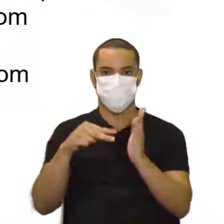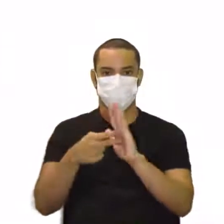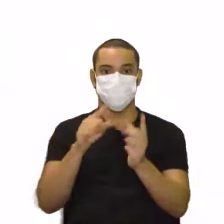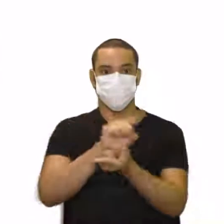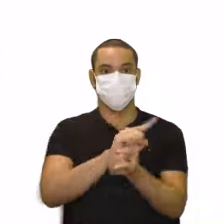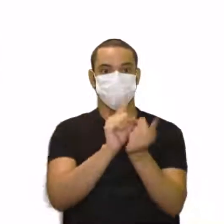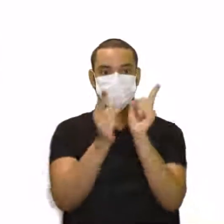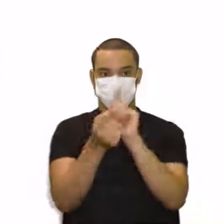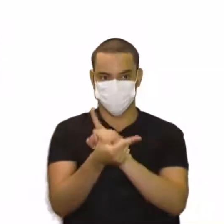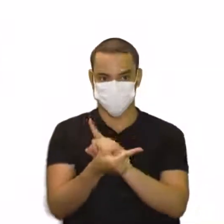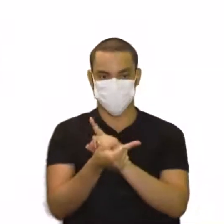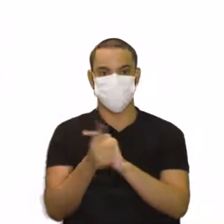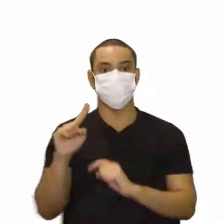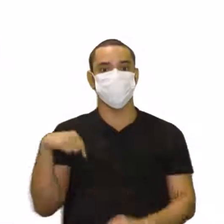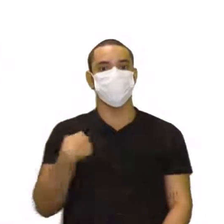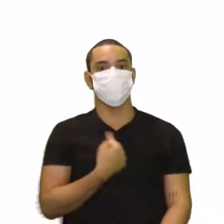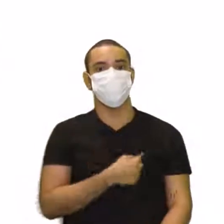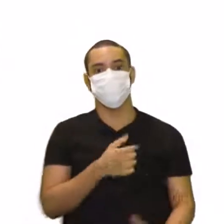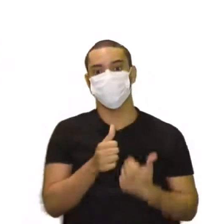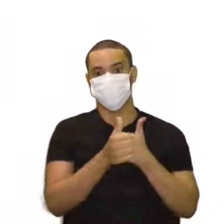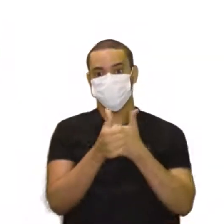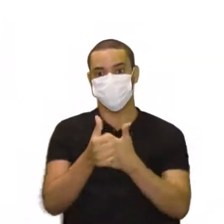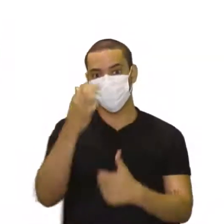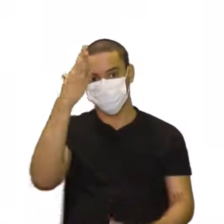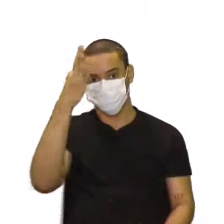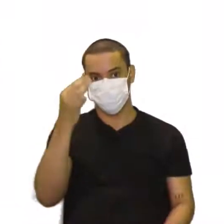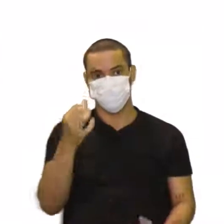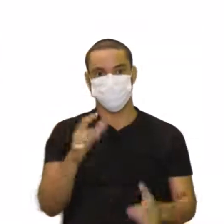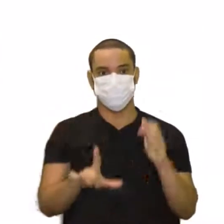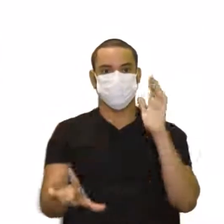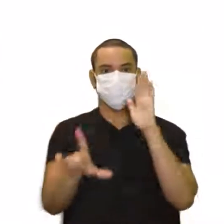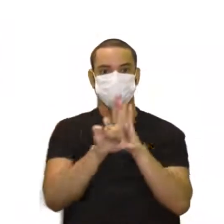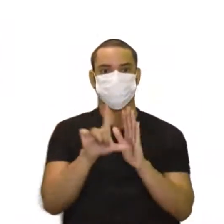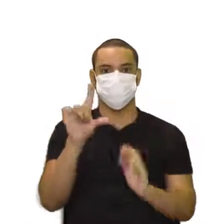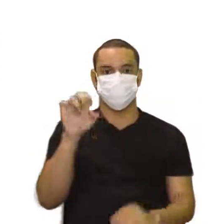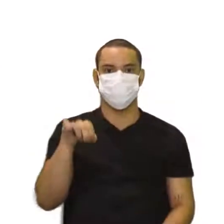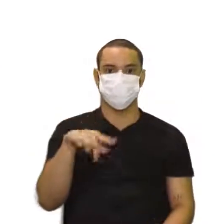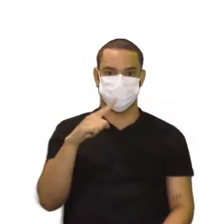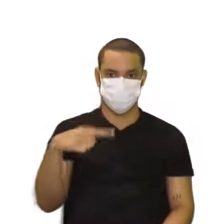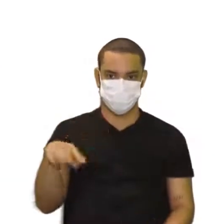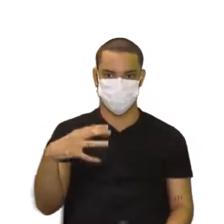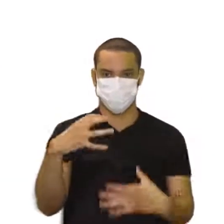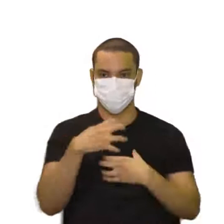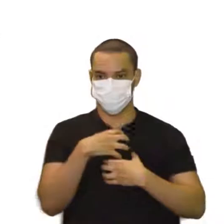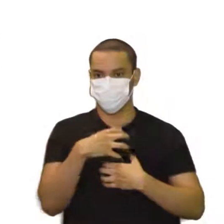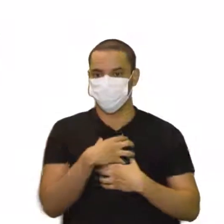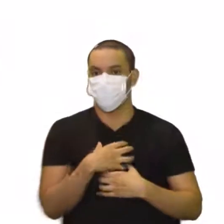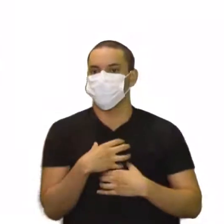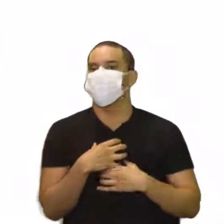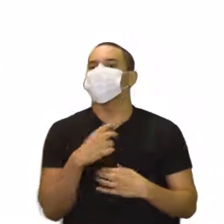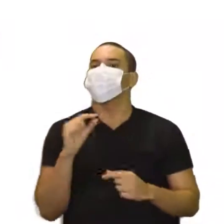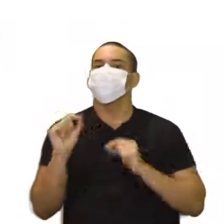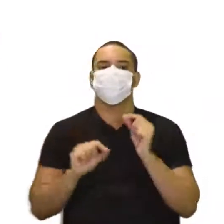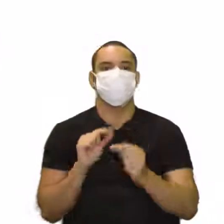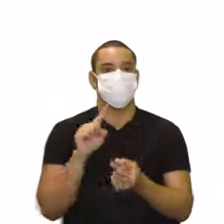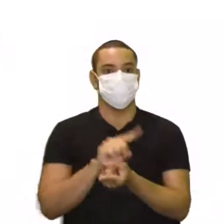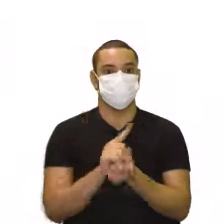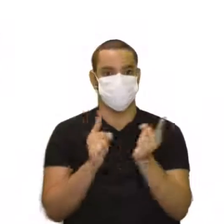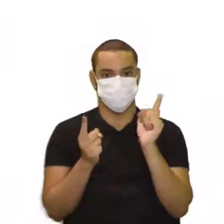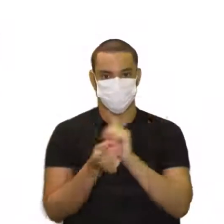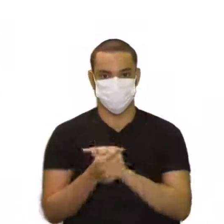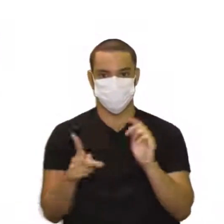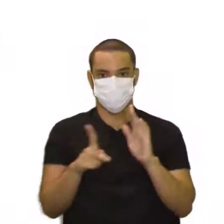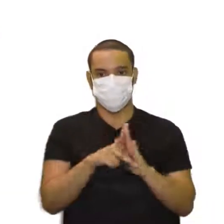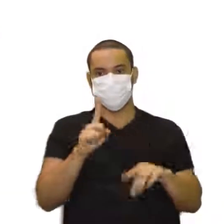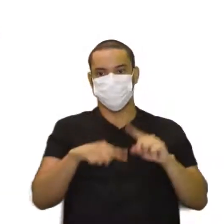E aqui, olha só para a gente ver que segundo a lei de Lenz, o sentido do campo induzido pela corrente é o oposto da